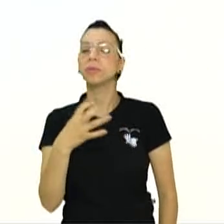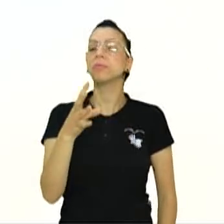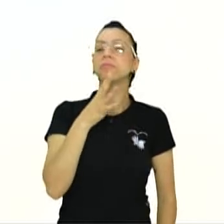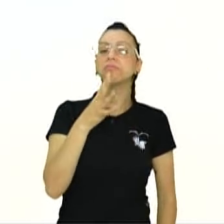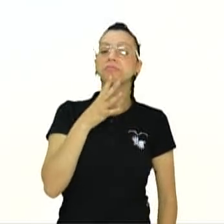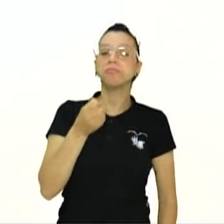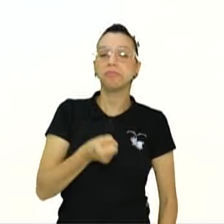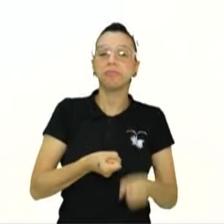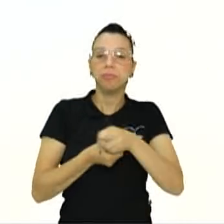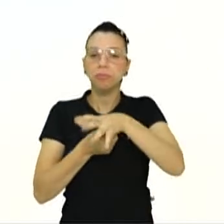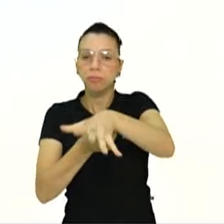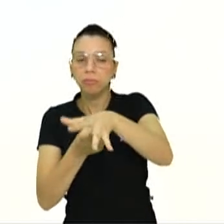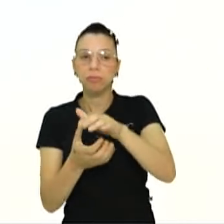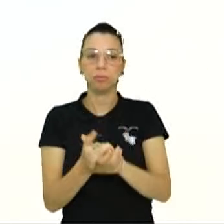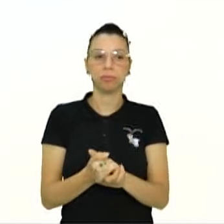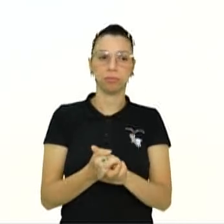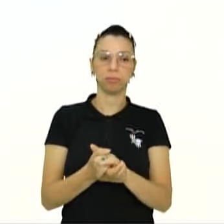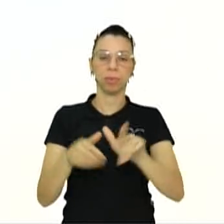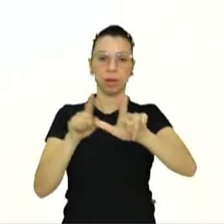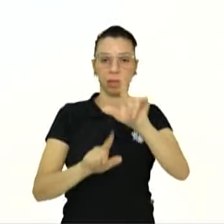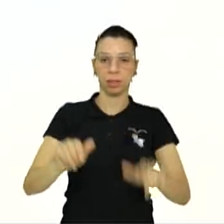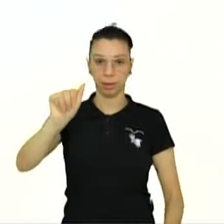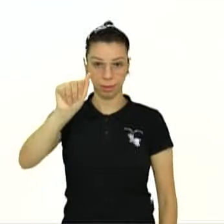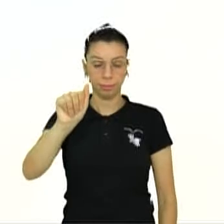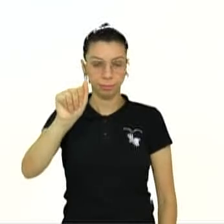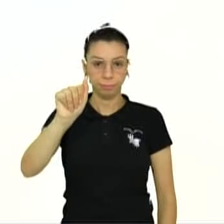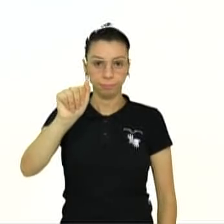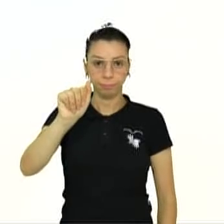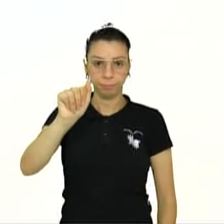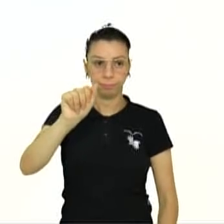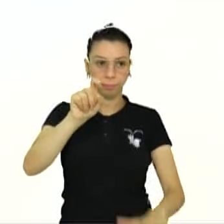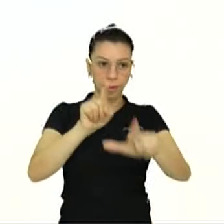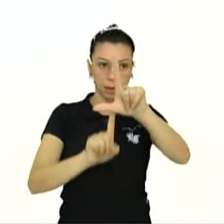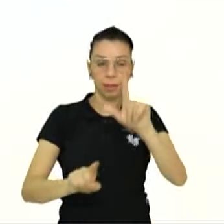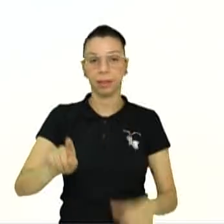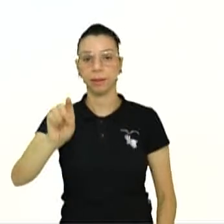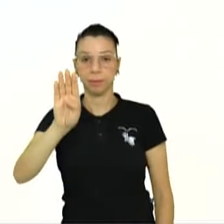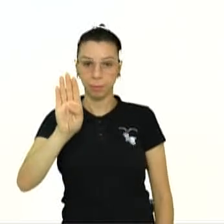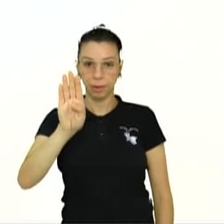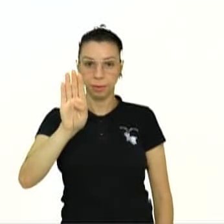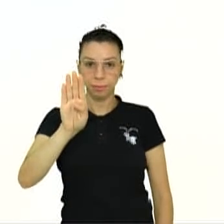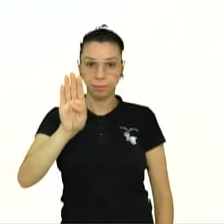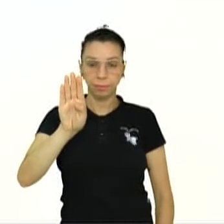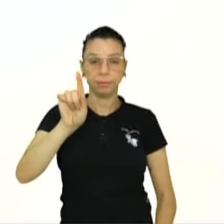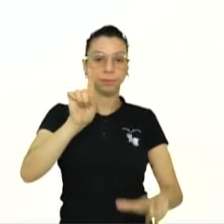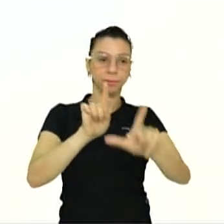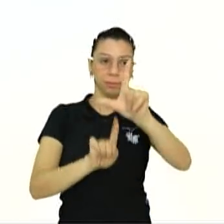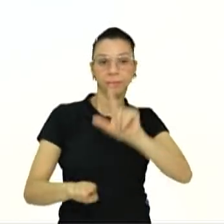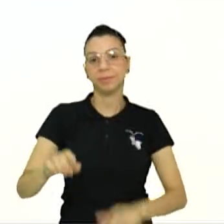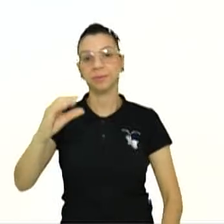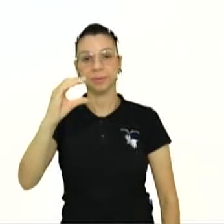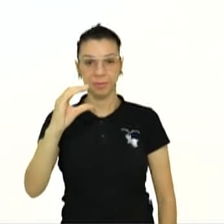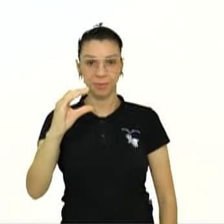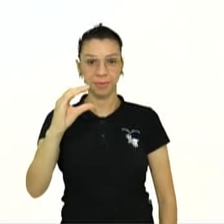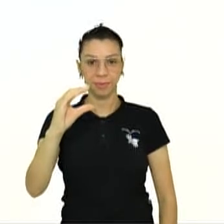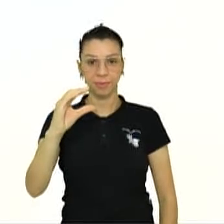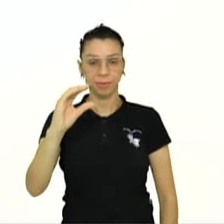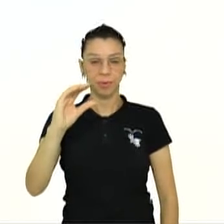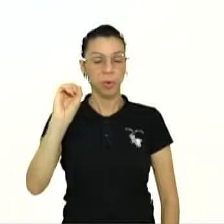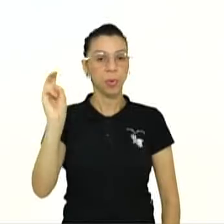conhecidas? Tanabata Bon Odori? Pokémon Samurai? Shoshin Bon